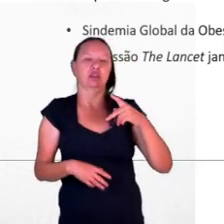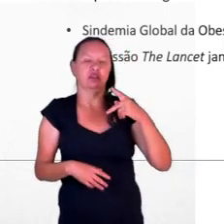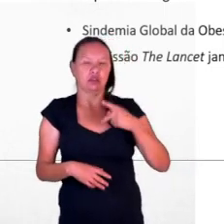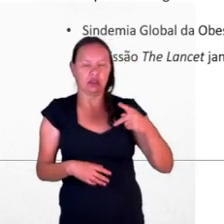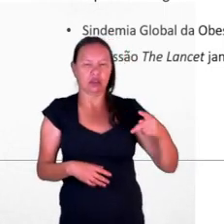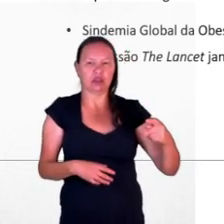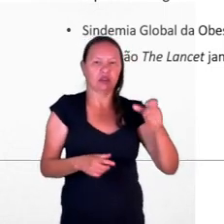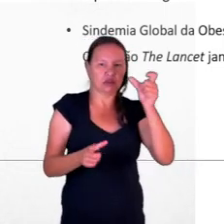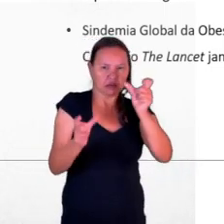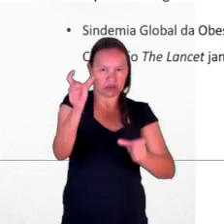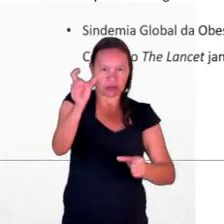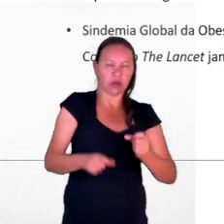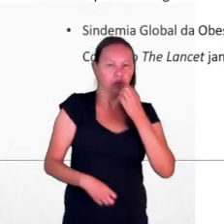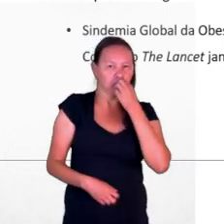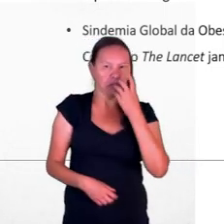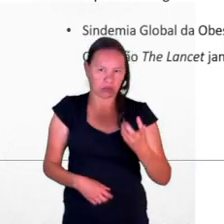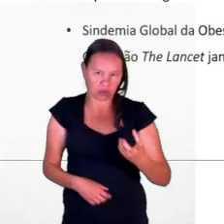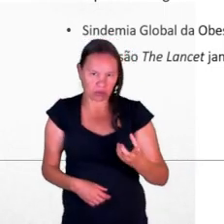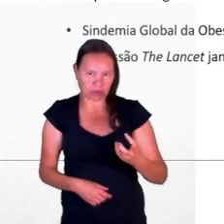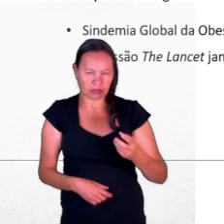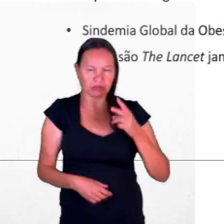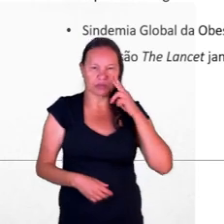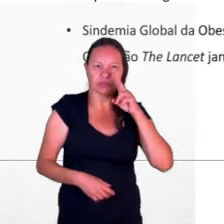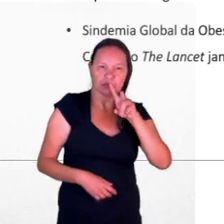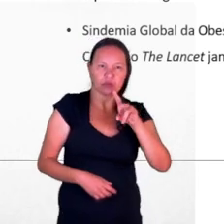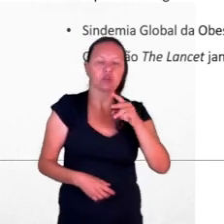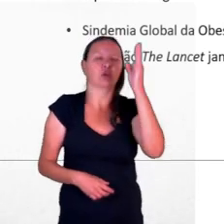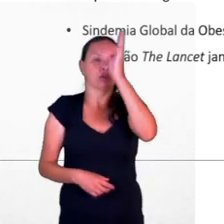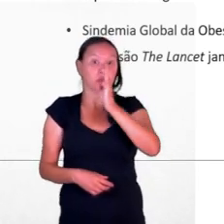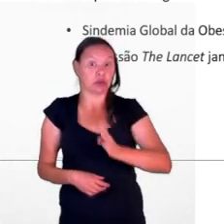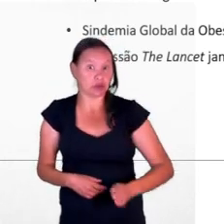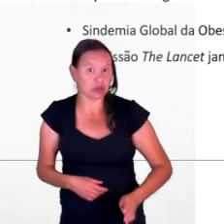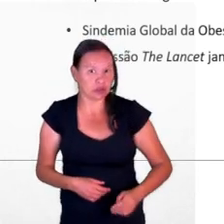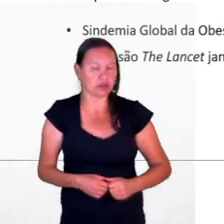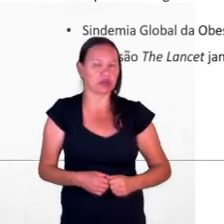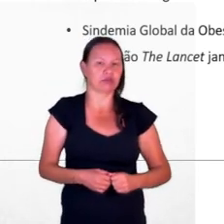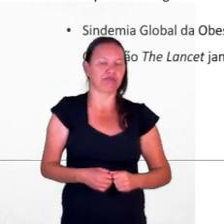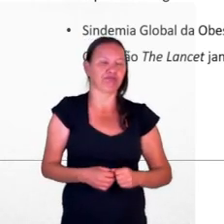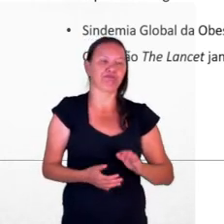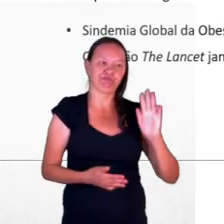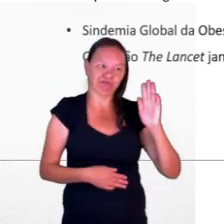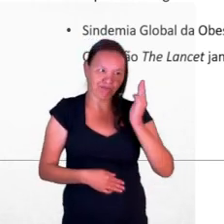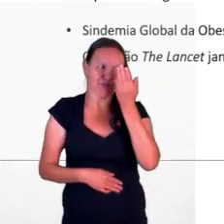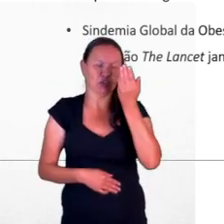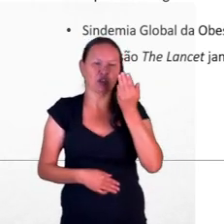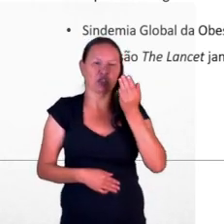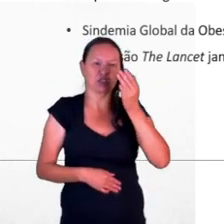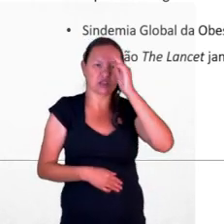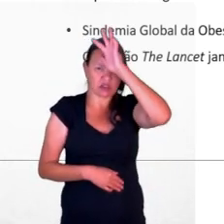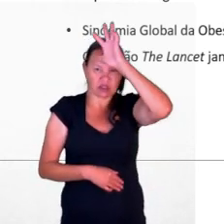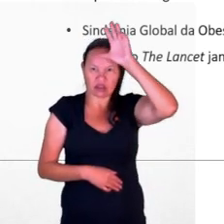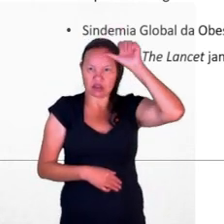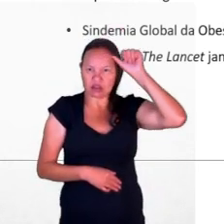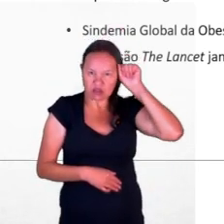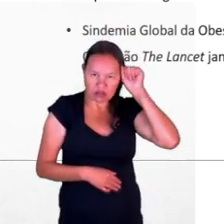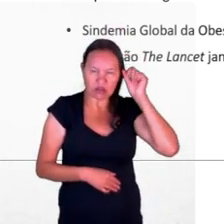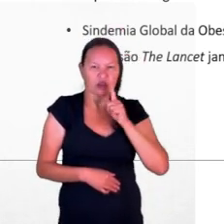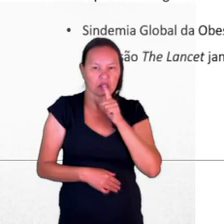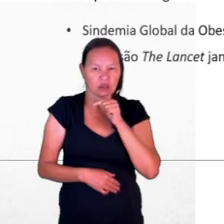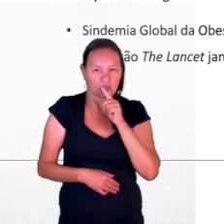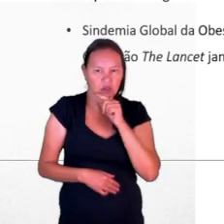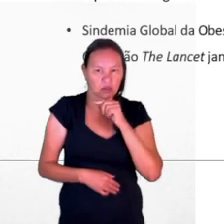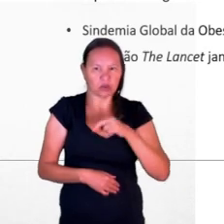área bom nós vemos hoje no Brasil o que está acontecendo na Amazônia o Rio Negro atingiu